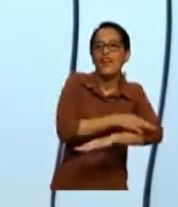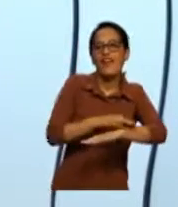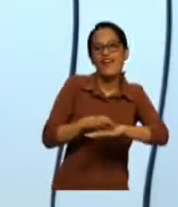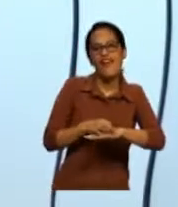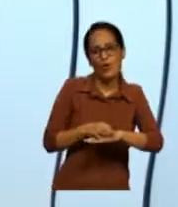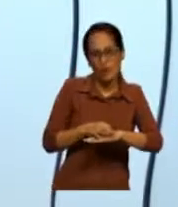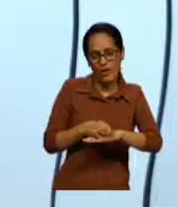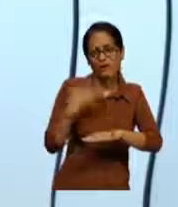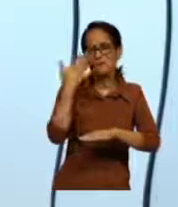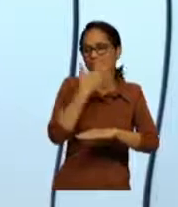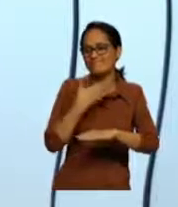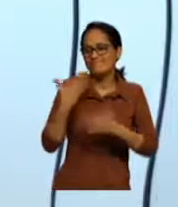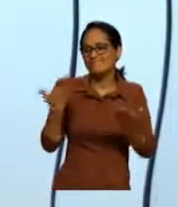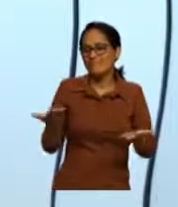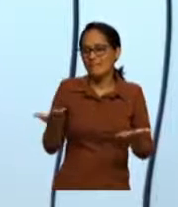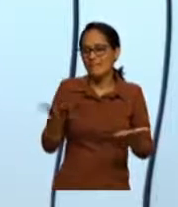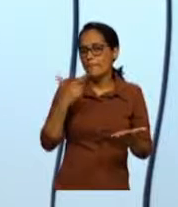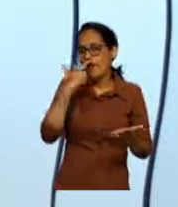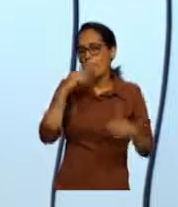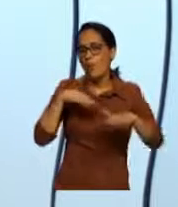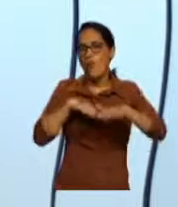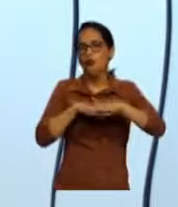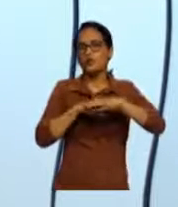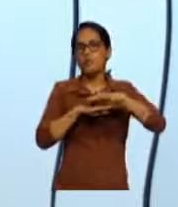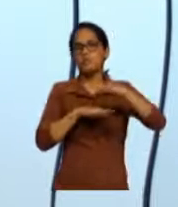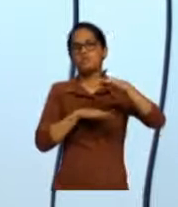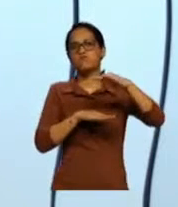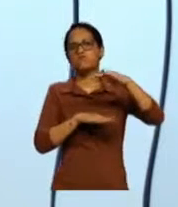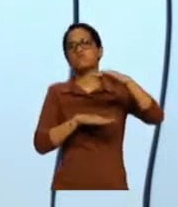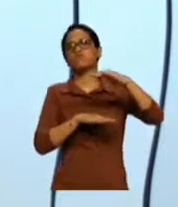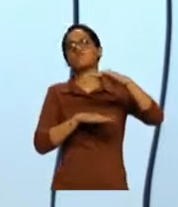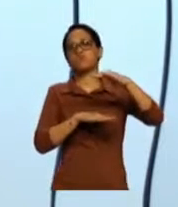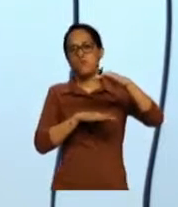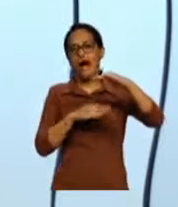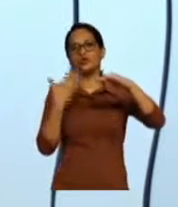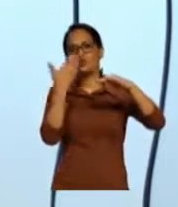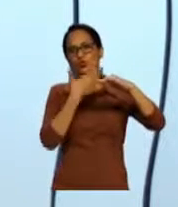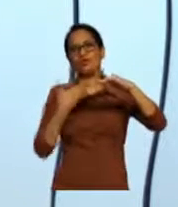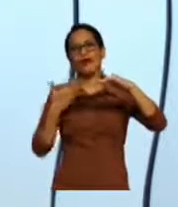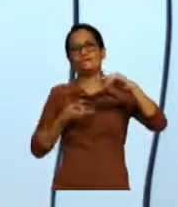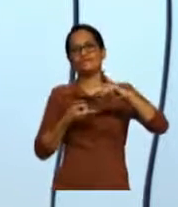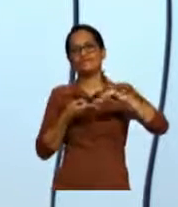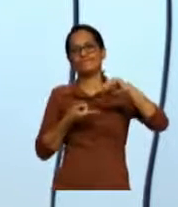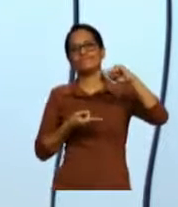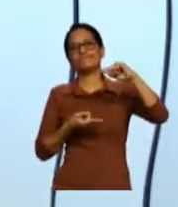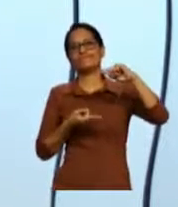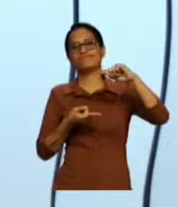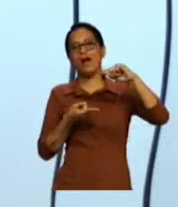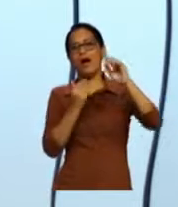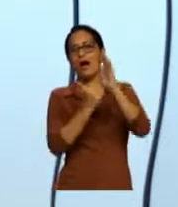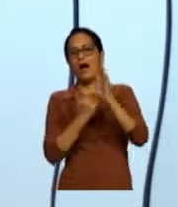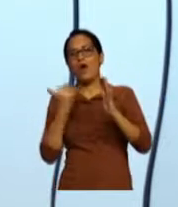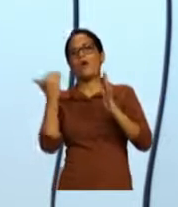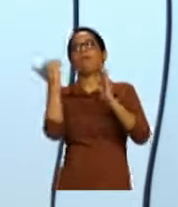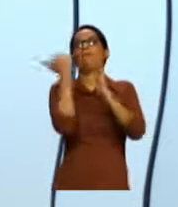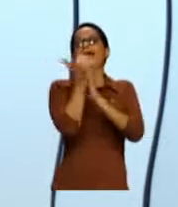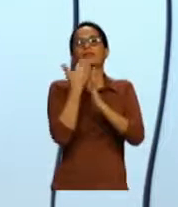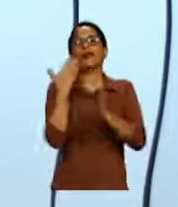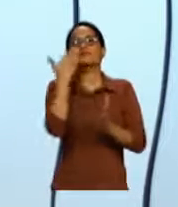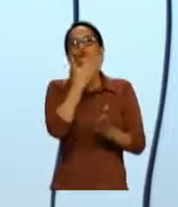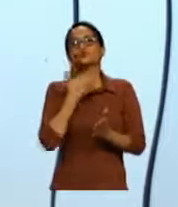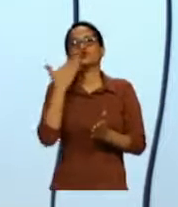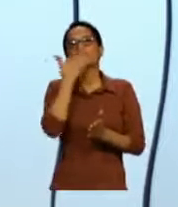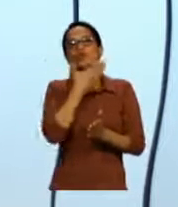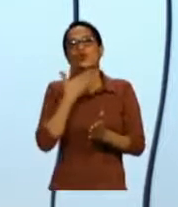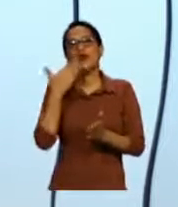da célula, vai ficar acumulado. Acumulou, a pessoa vai ter elevada taxa de glicose.